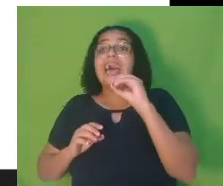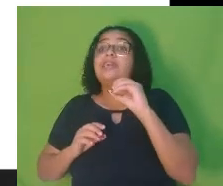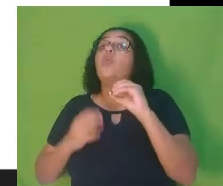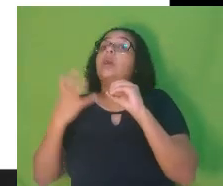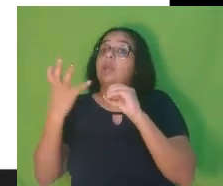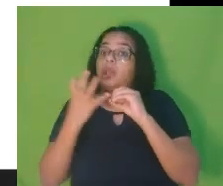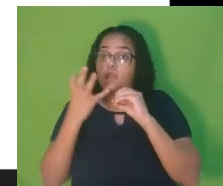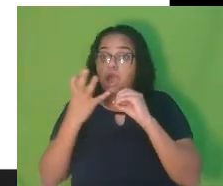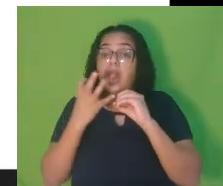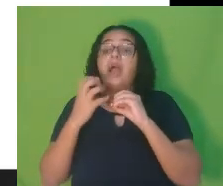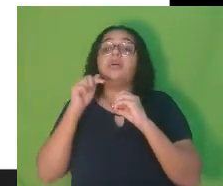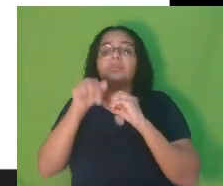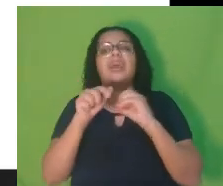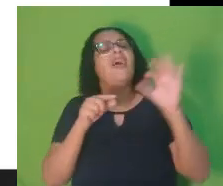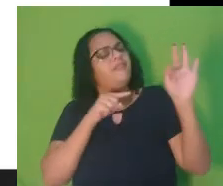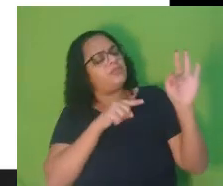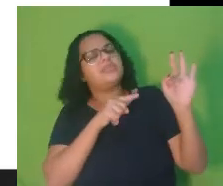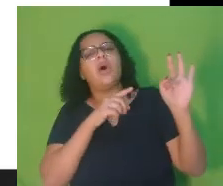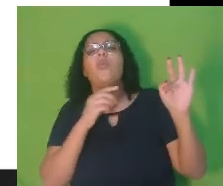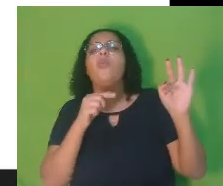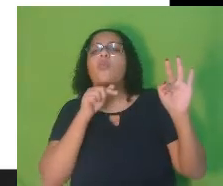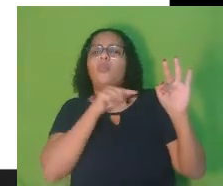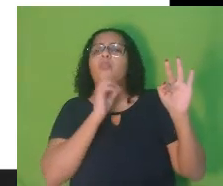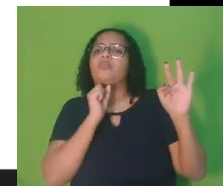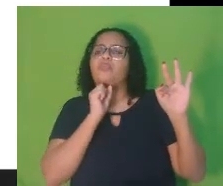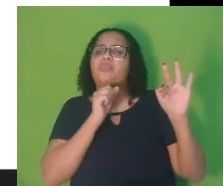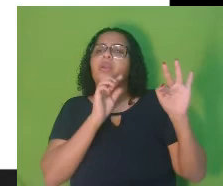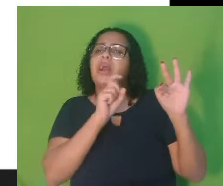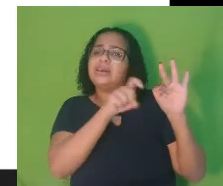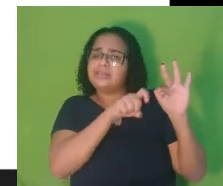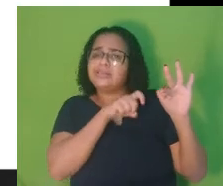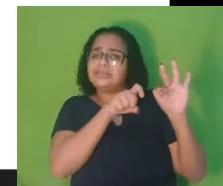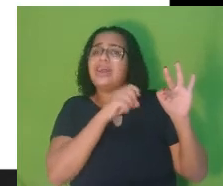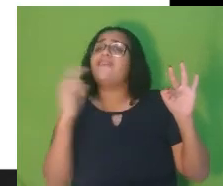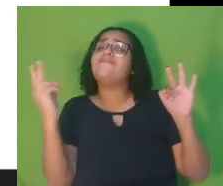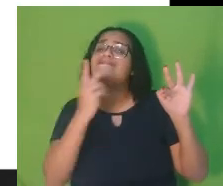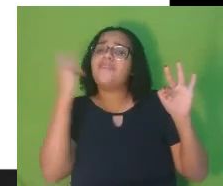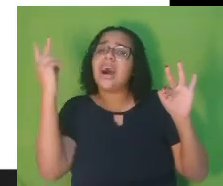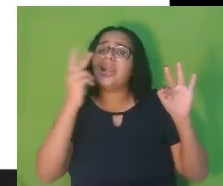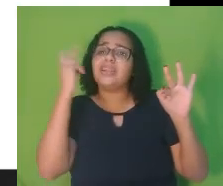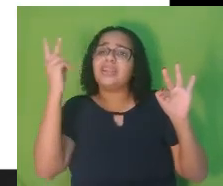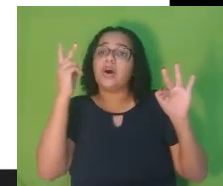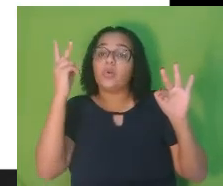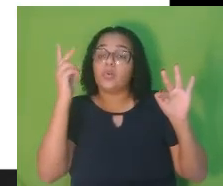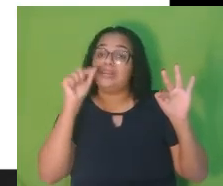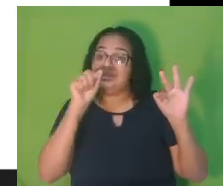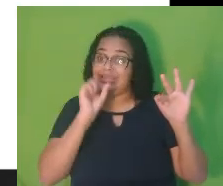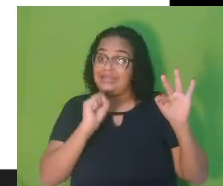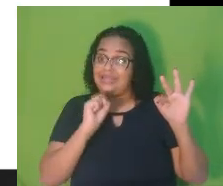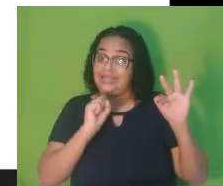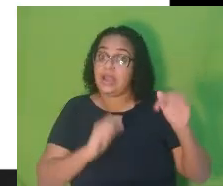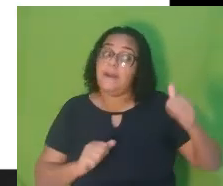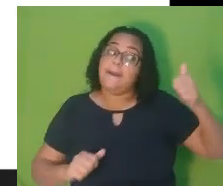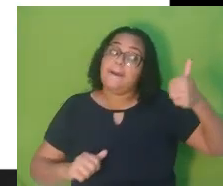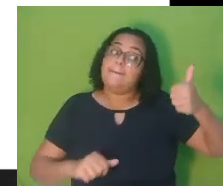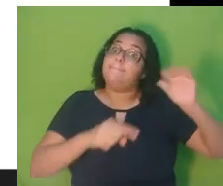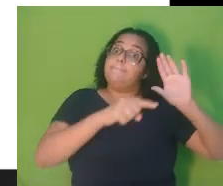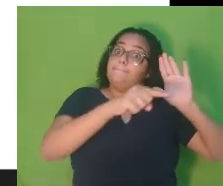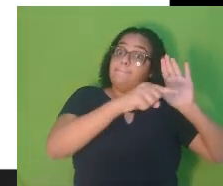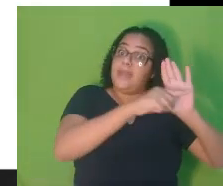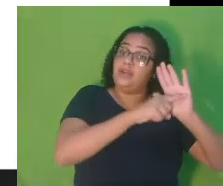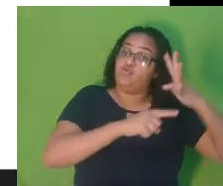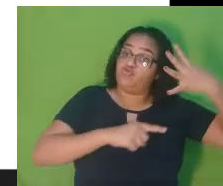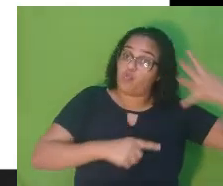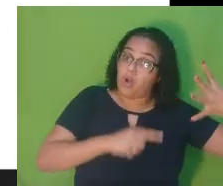valor que você quer que a função assuma, é um valor que está entre menos 4